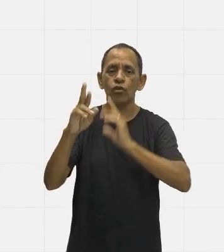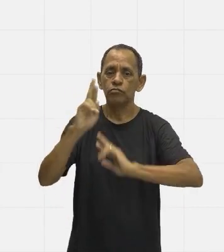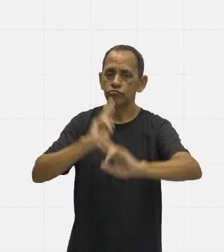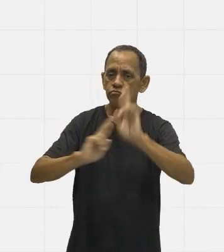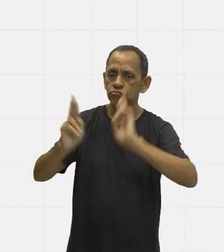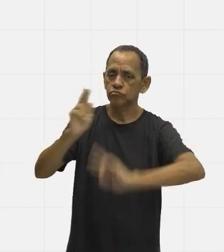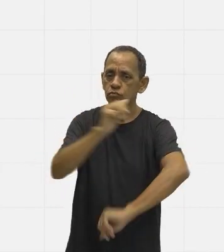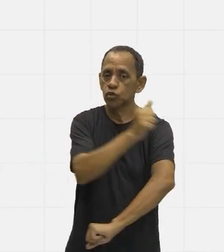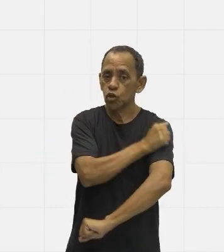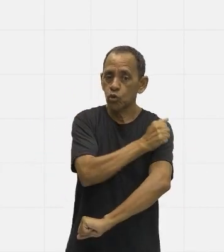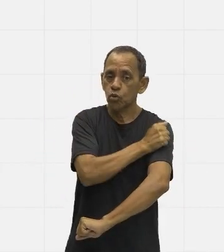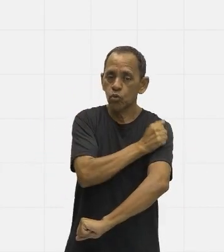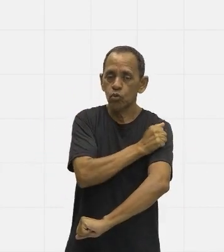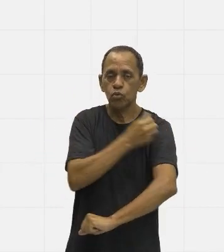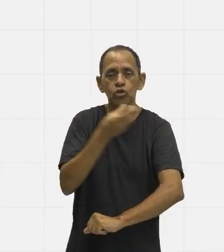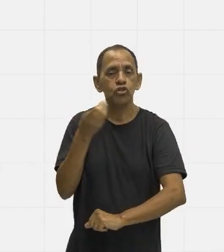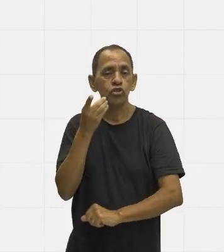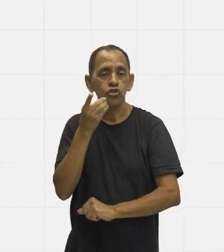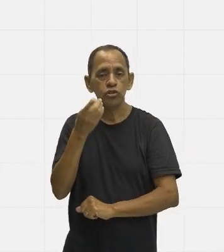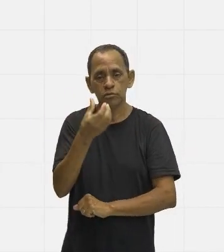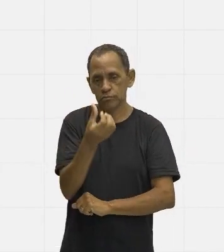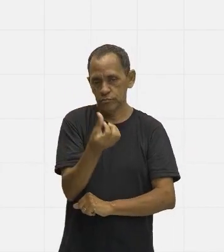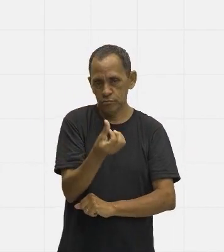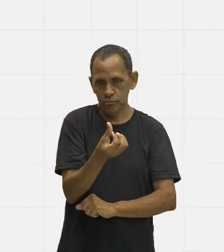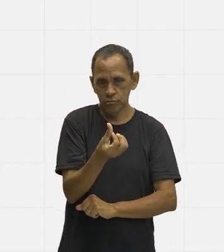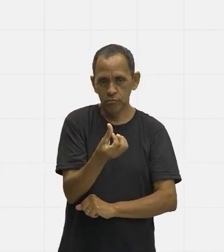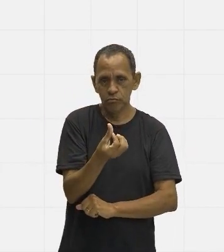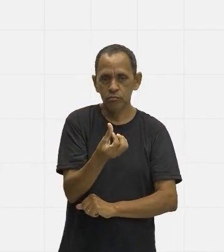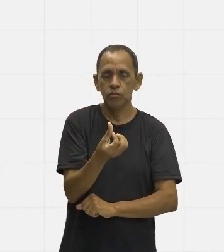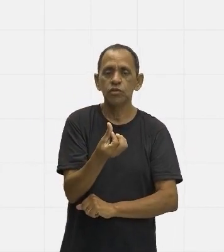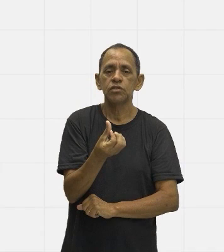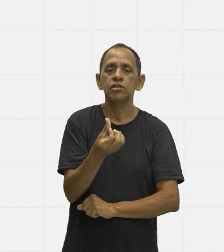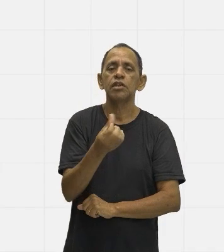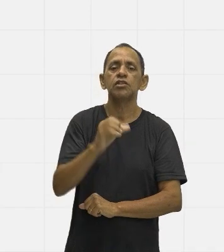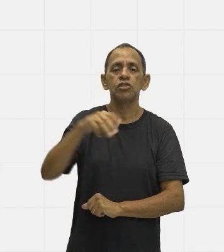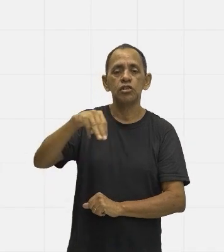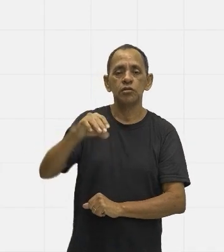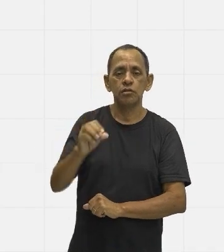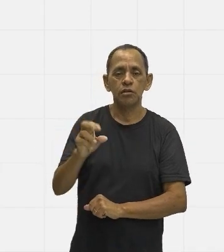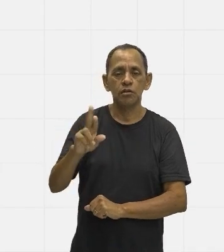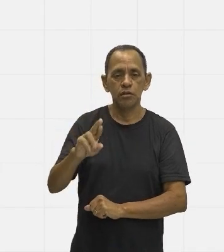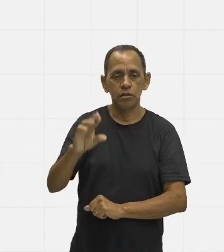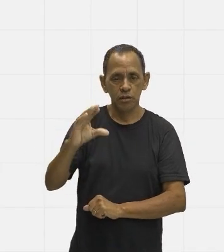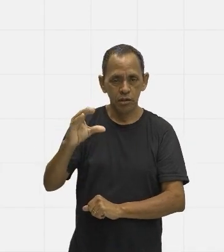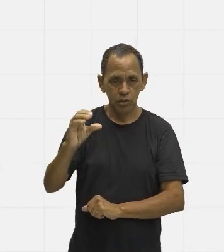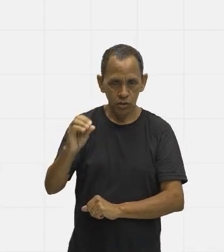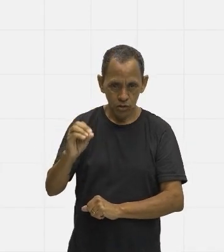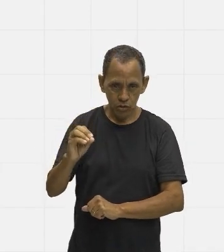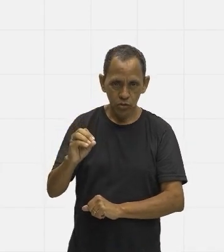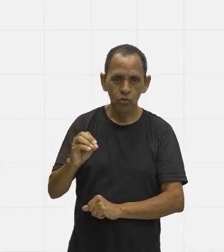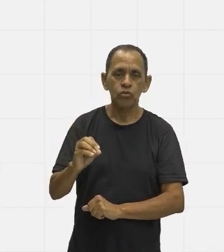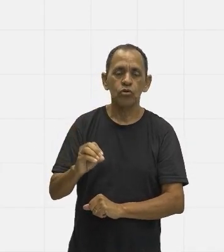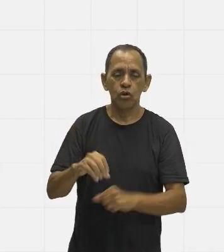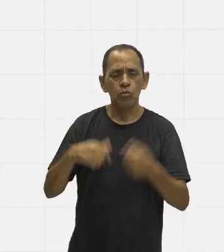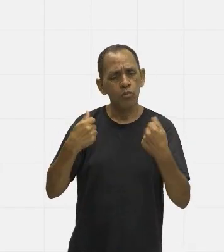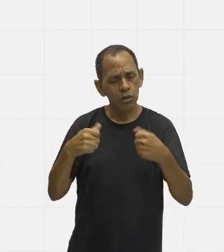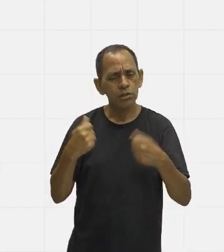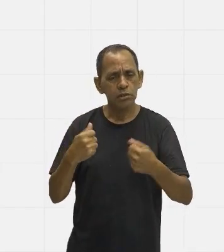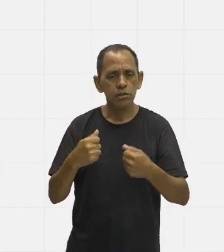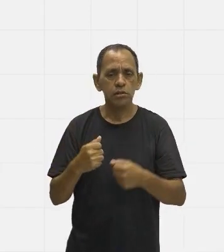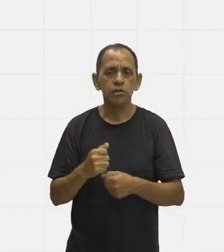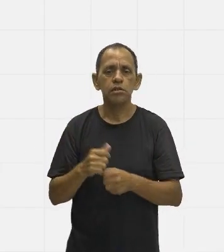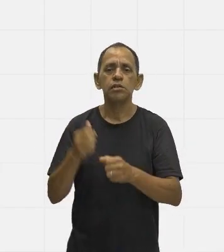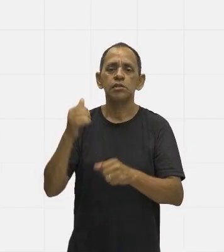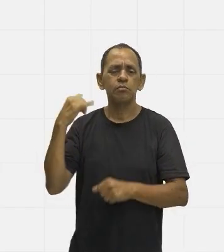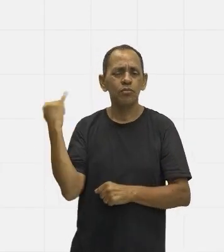de 6/3 a 13/3. Então, professores, é muito importante a gente fazer a tabulação desses resultados, não é,